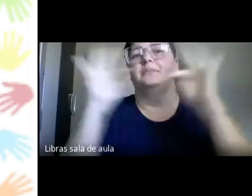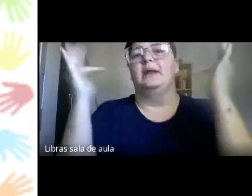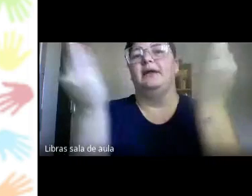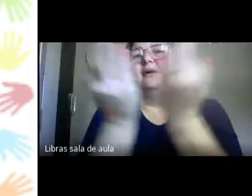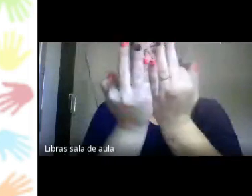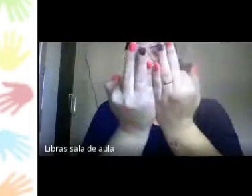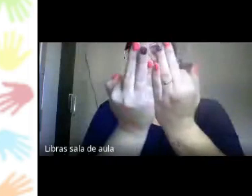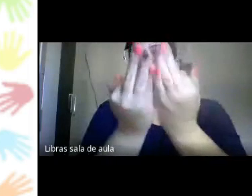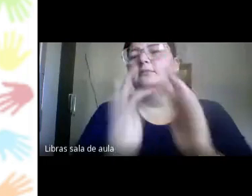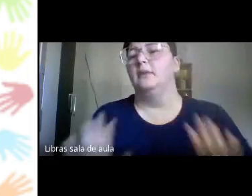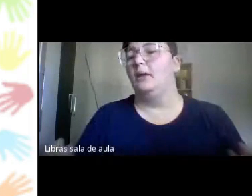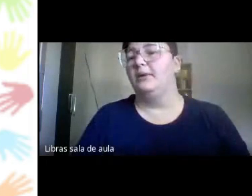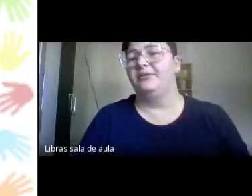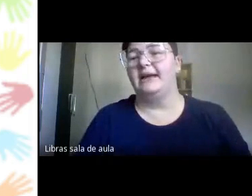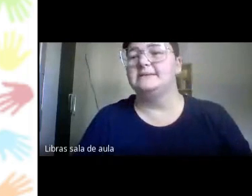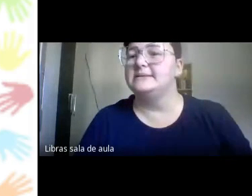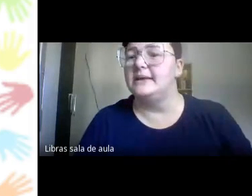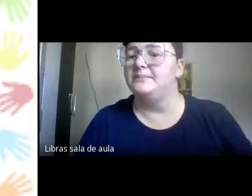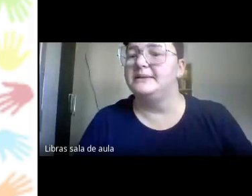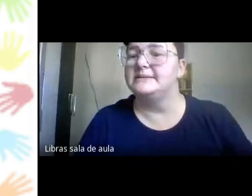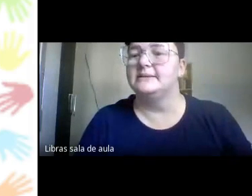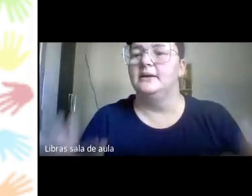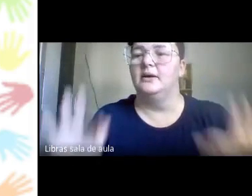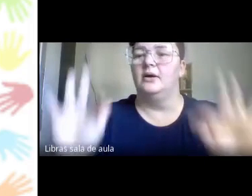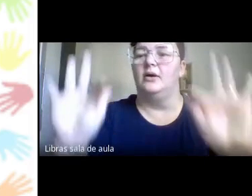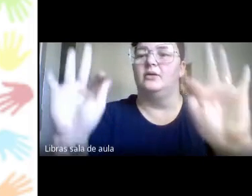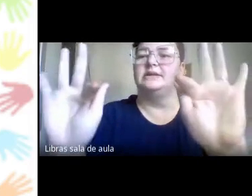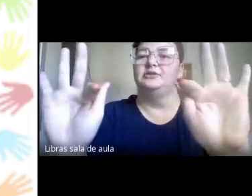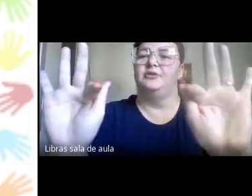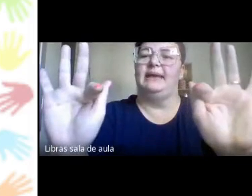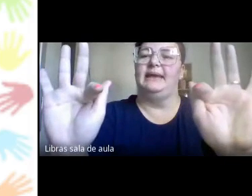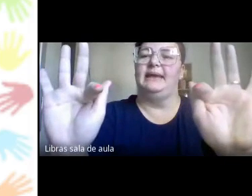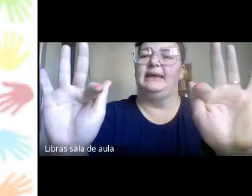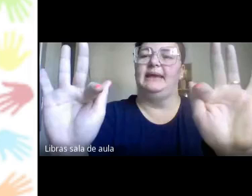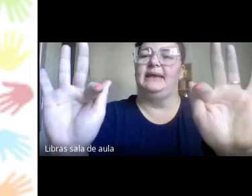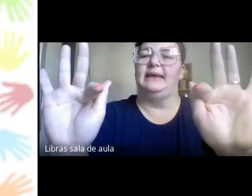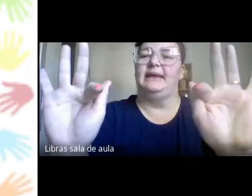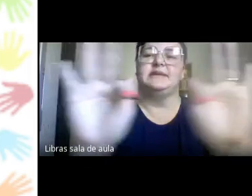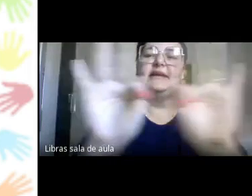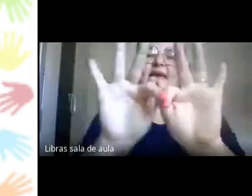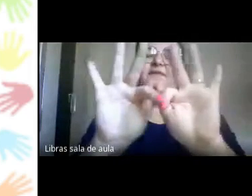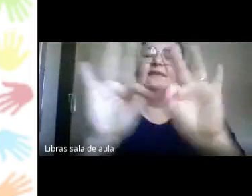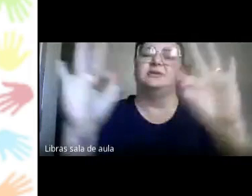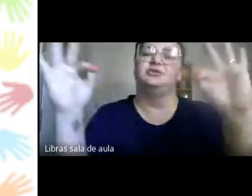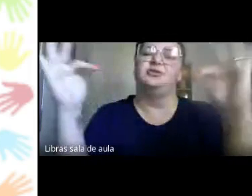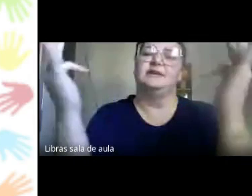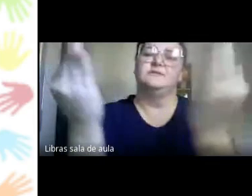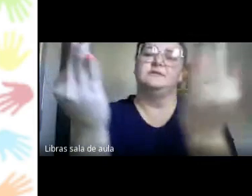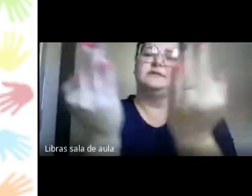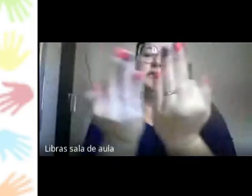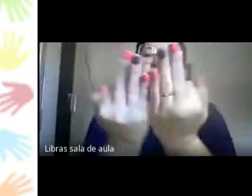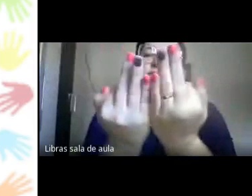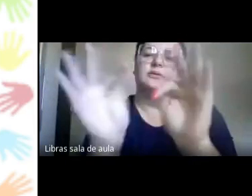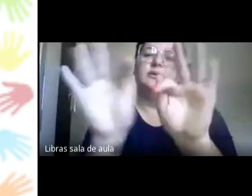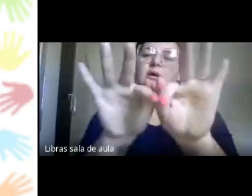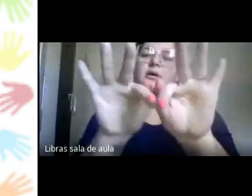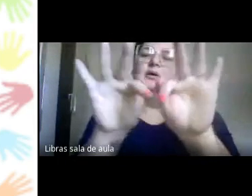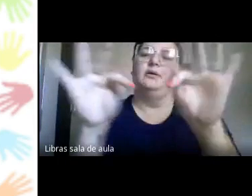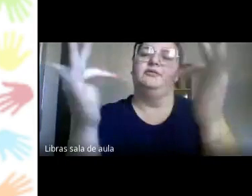a família. É uma frase simples. Ó, o sinal de família, as 2 mãos em F e a gente faz um